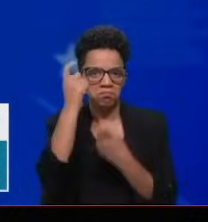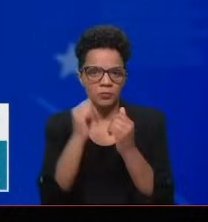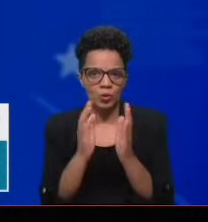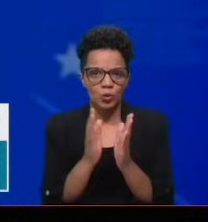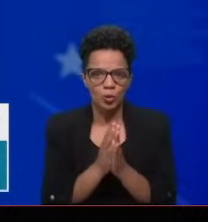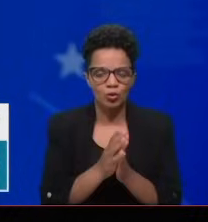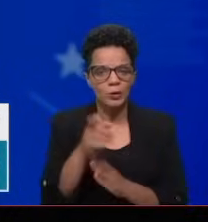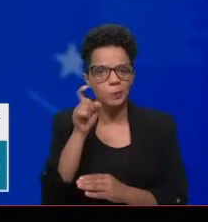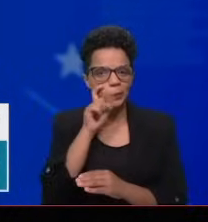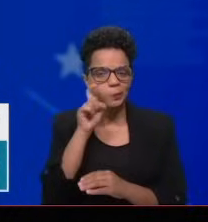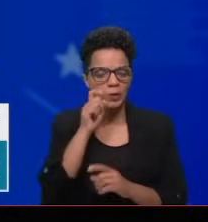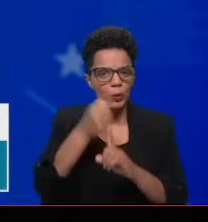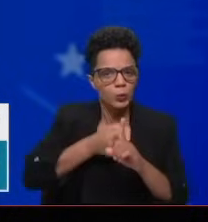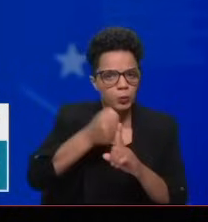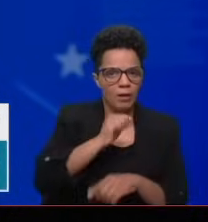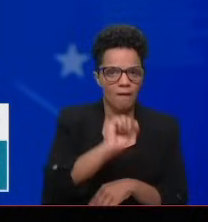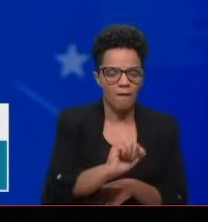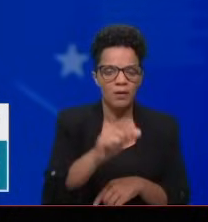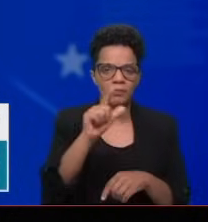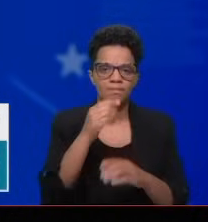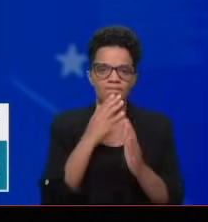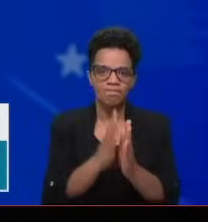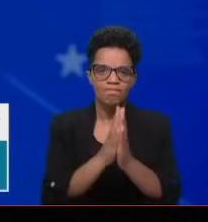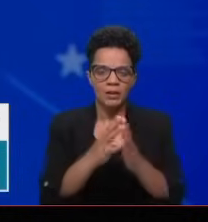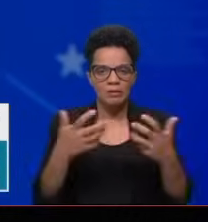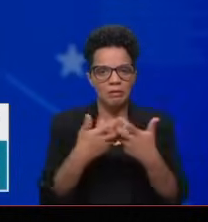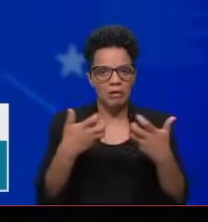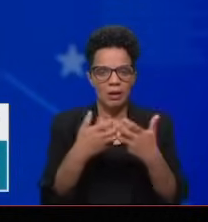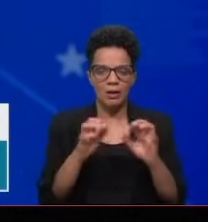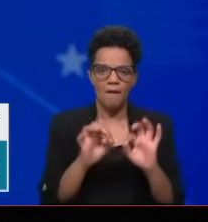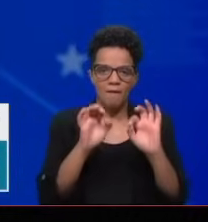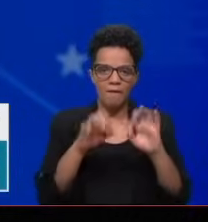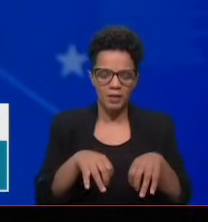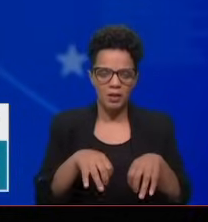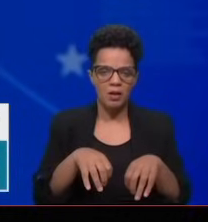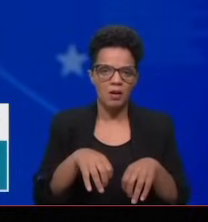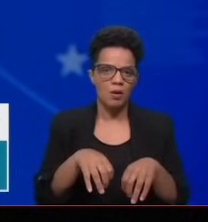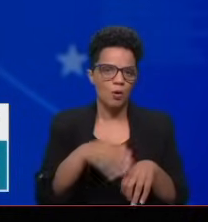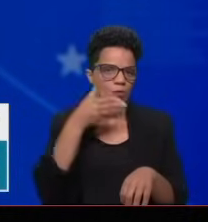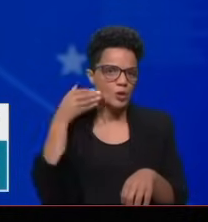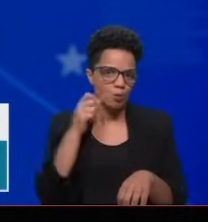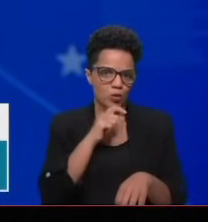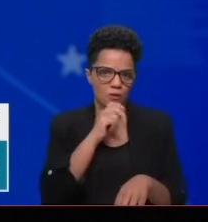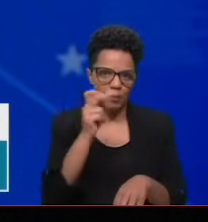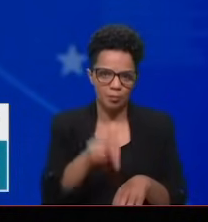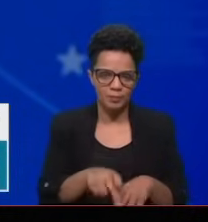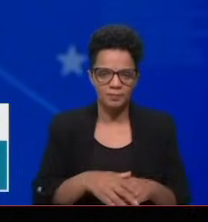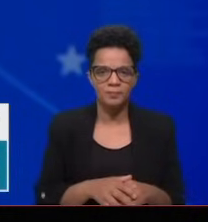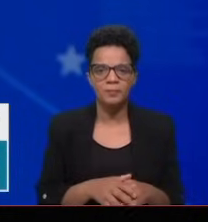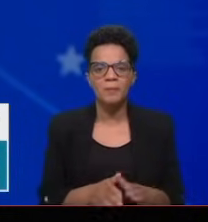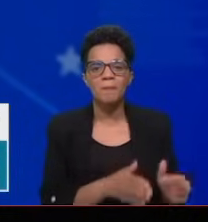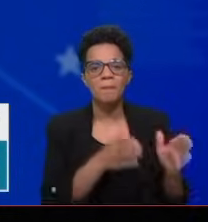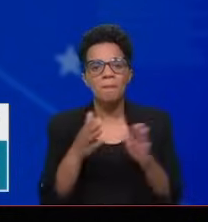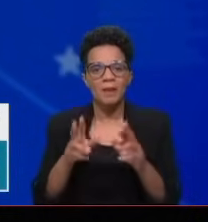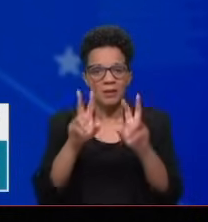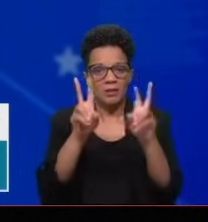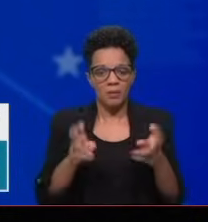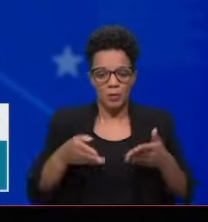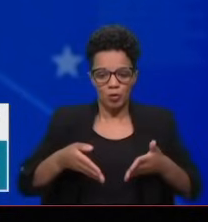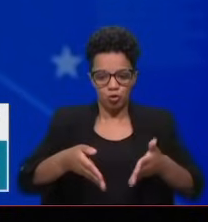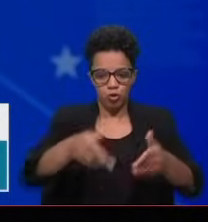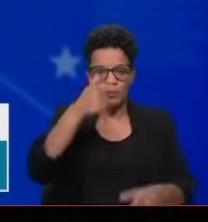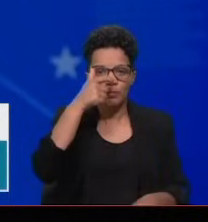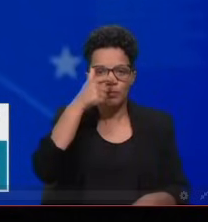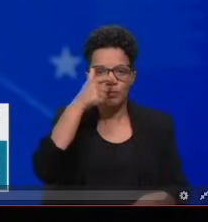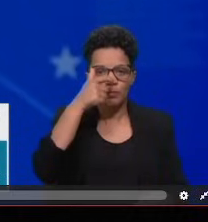iremos defender a sua luta e apelar a um sar fogo o mais cedo possível bom em relação aos corredores humanitários o corredor humanitário